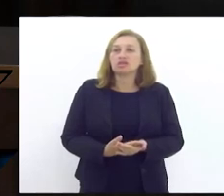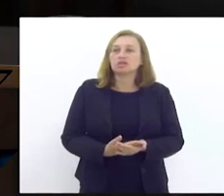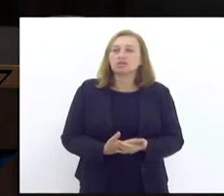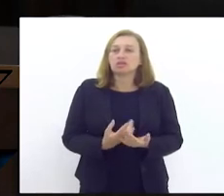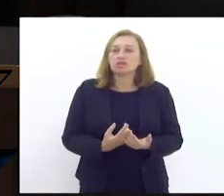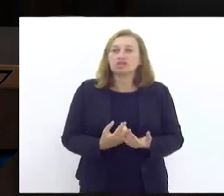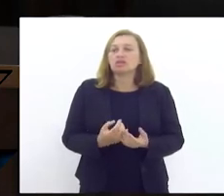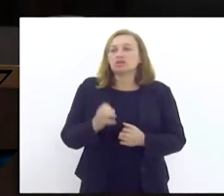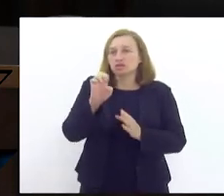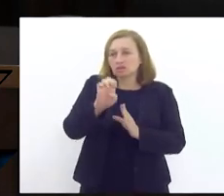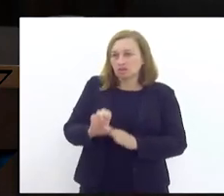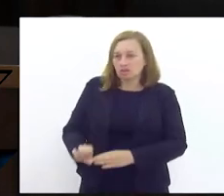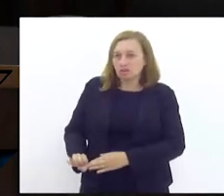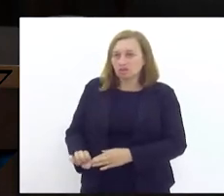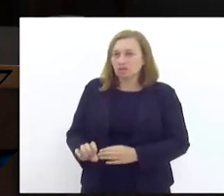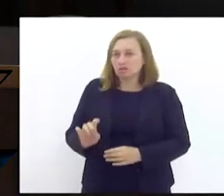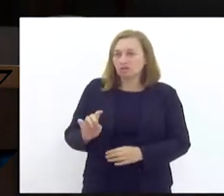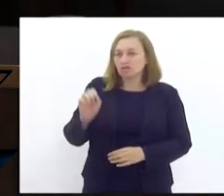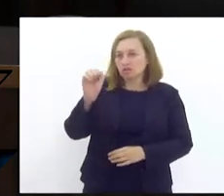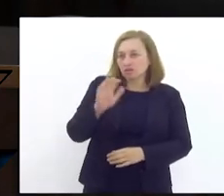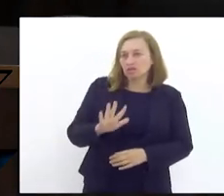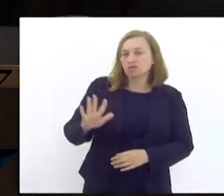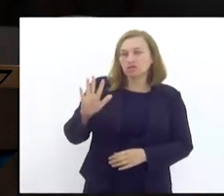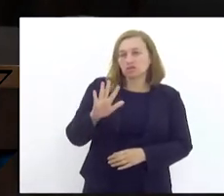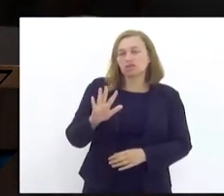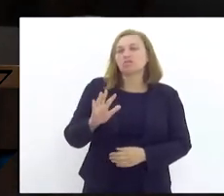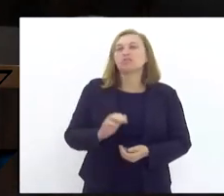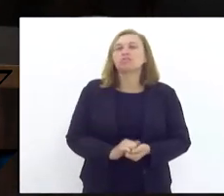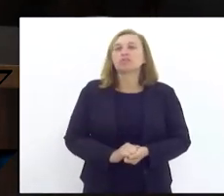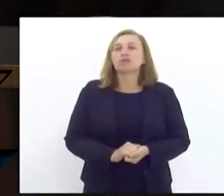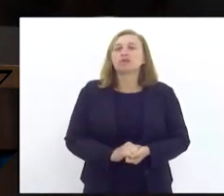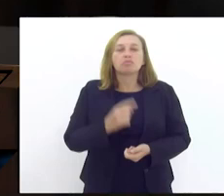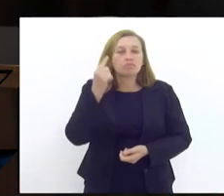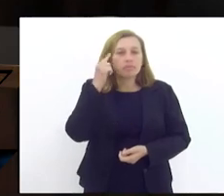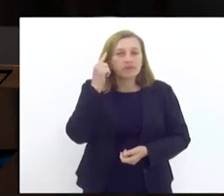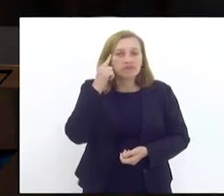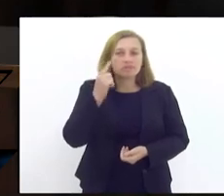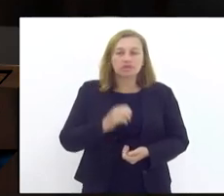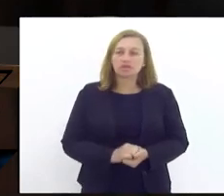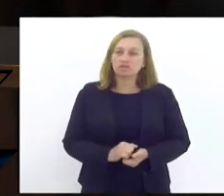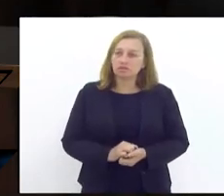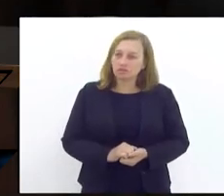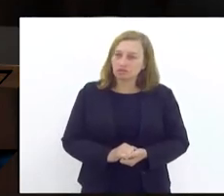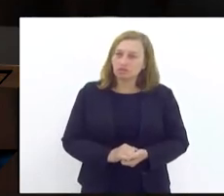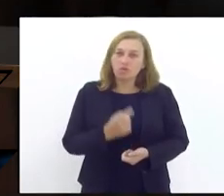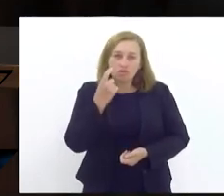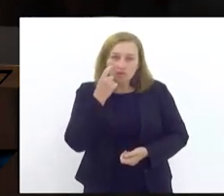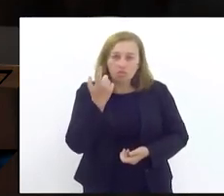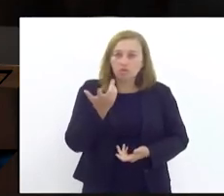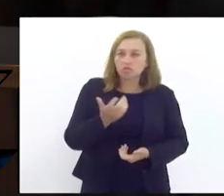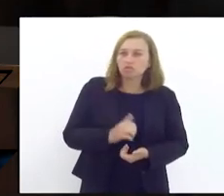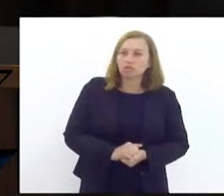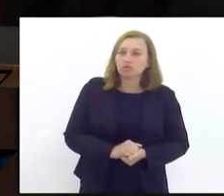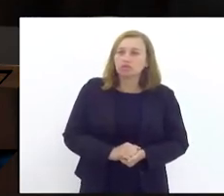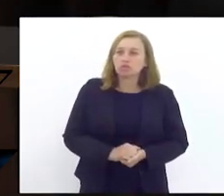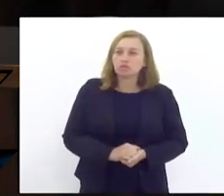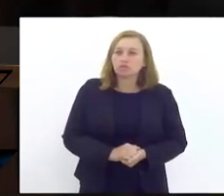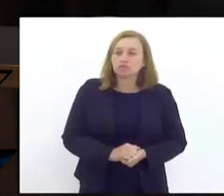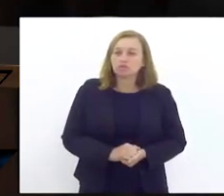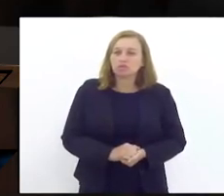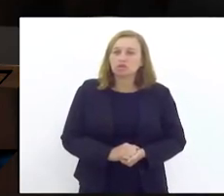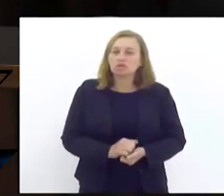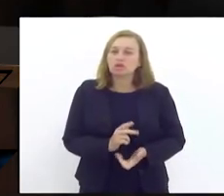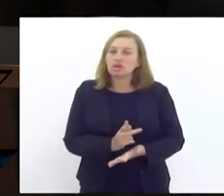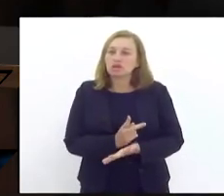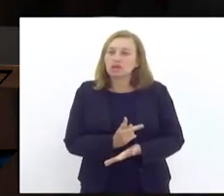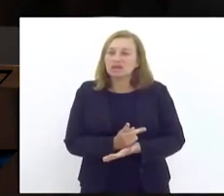ascensão não apenas a nível de Brasil mas a nível mundial de um pensamento que nós vemos como um pensamento nefasto